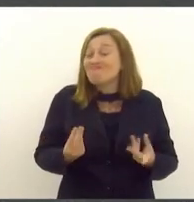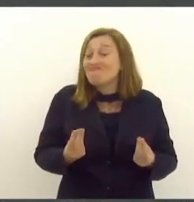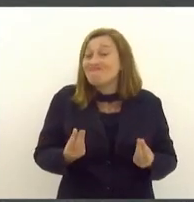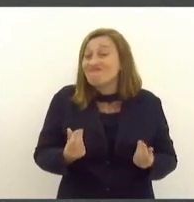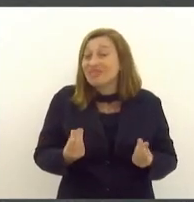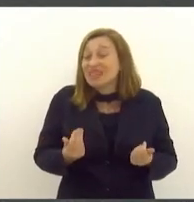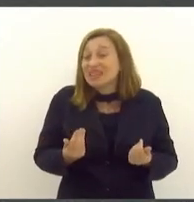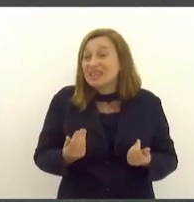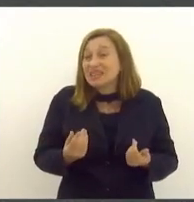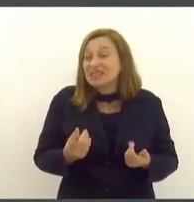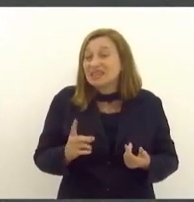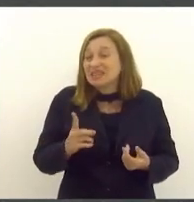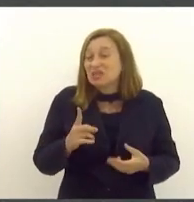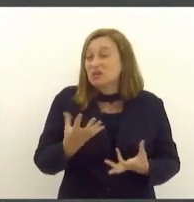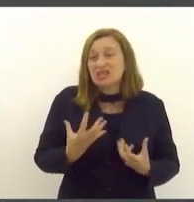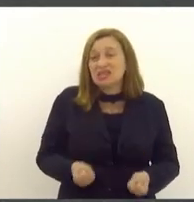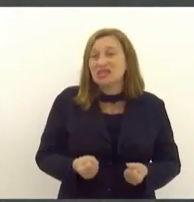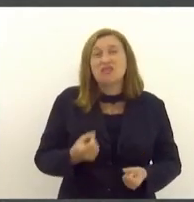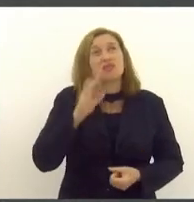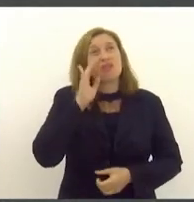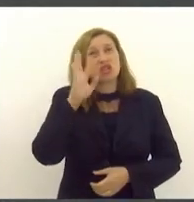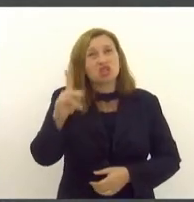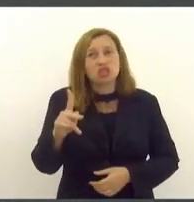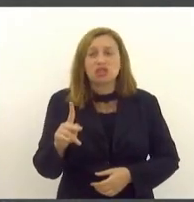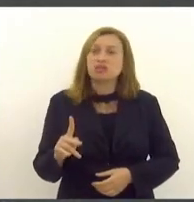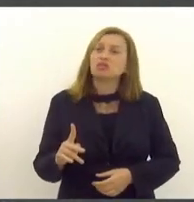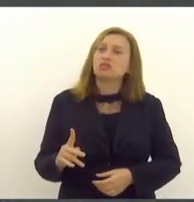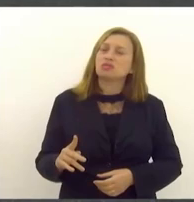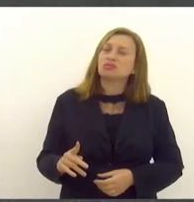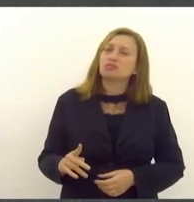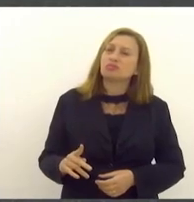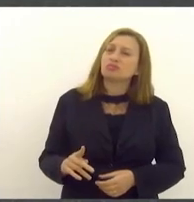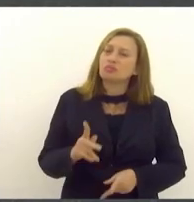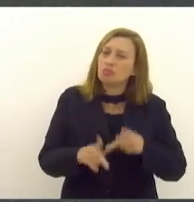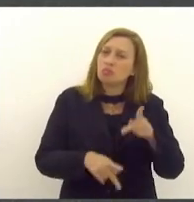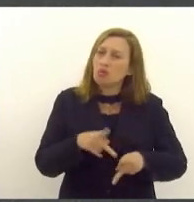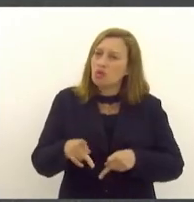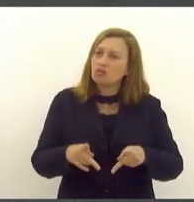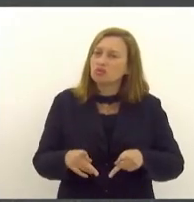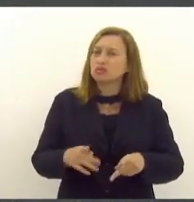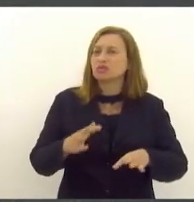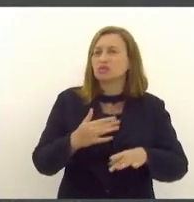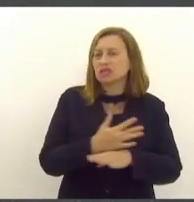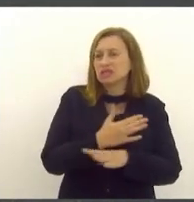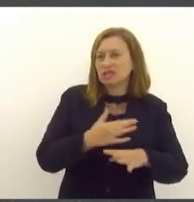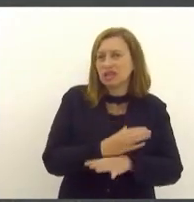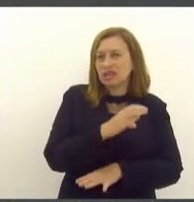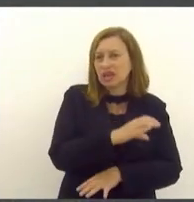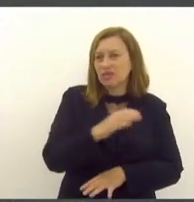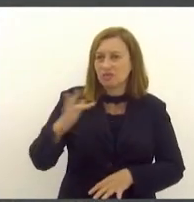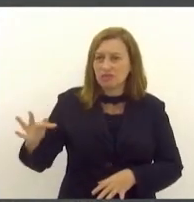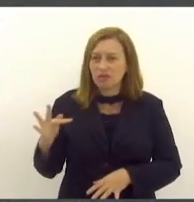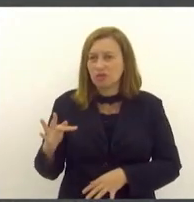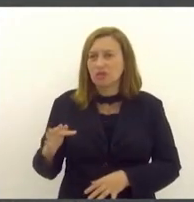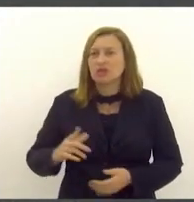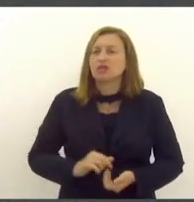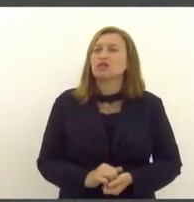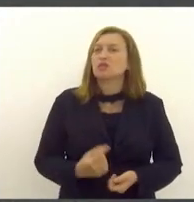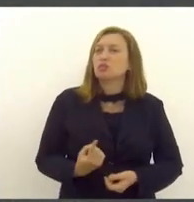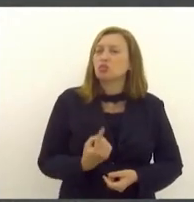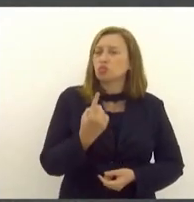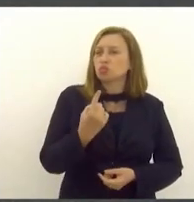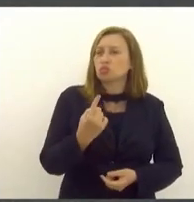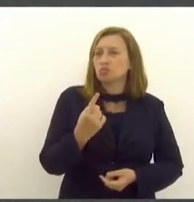revoltante eu fico imaginando o cidadão da cidade de Cabo Frio que terá que optar no próximo ano por um